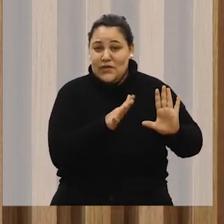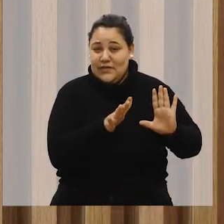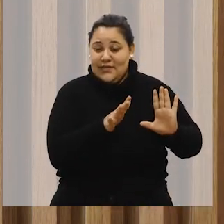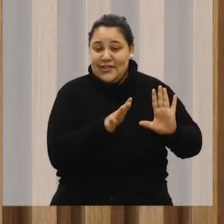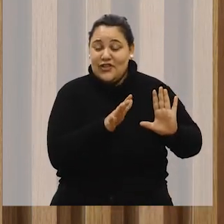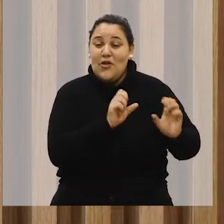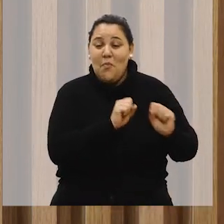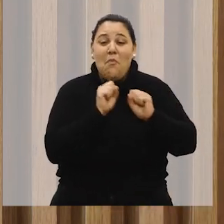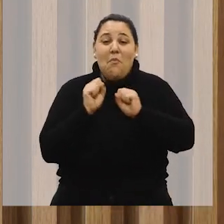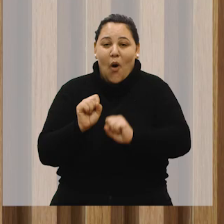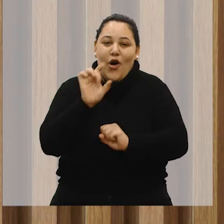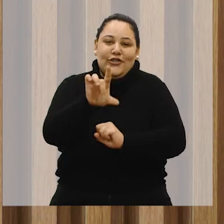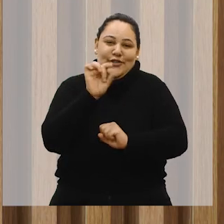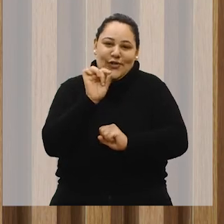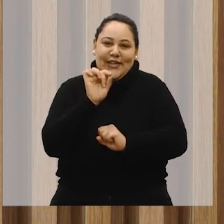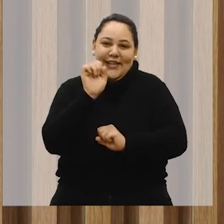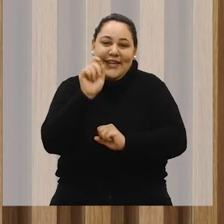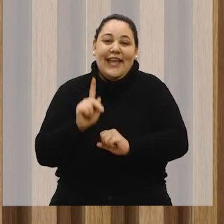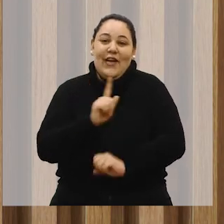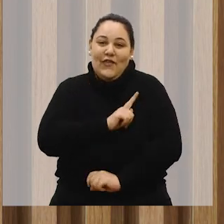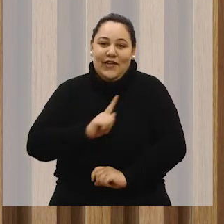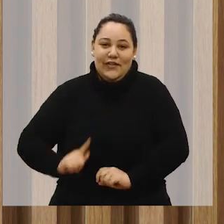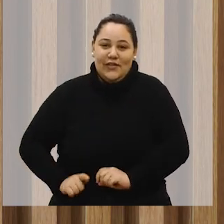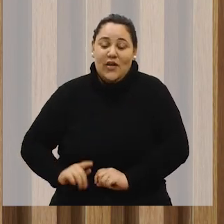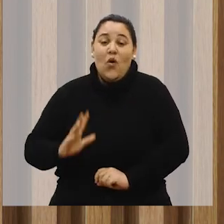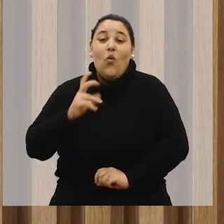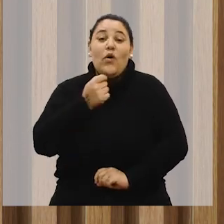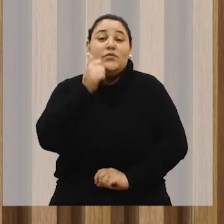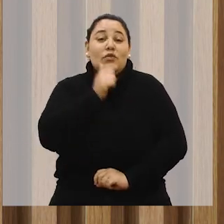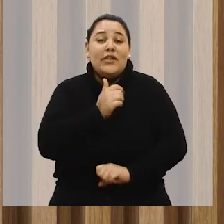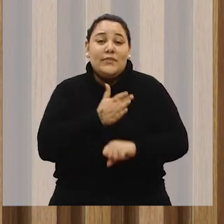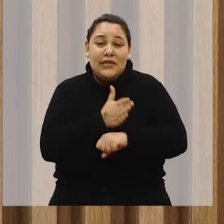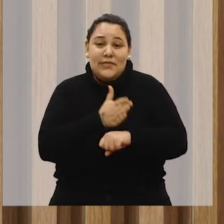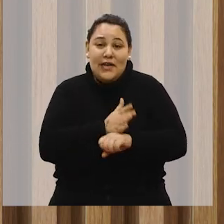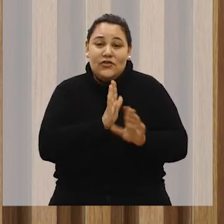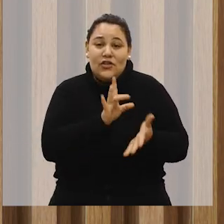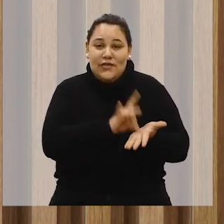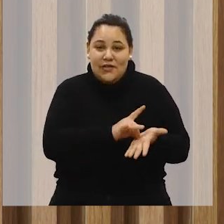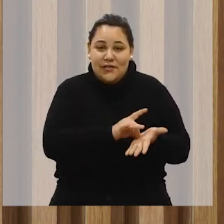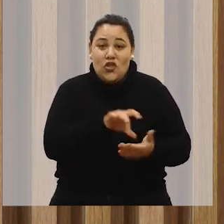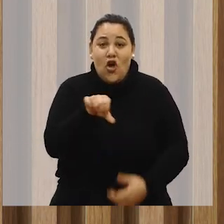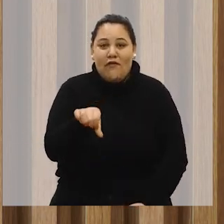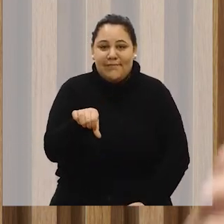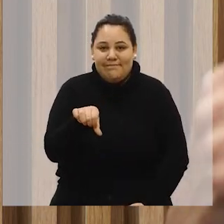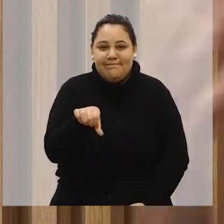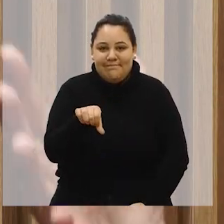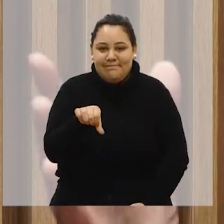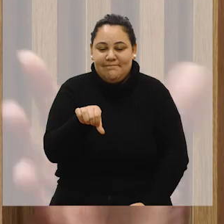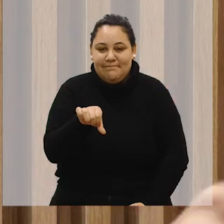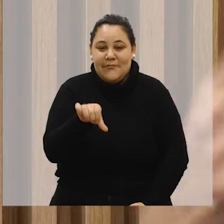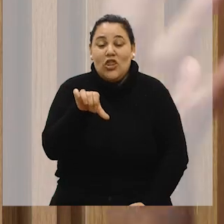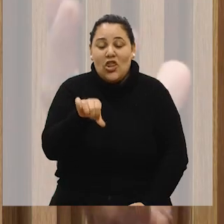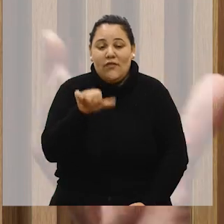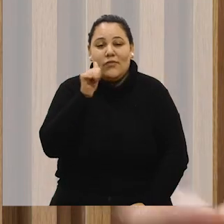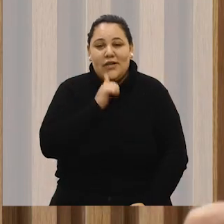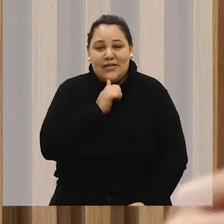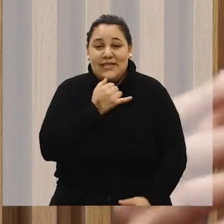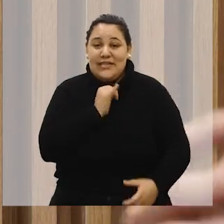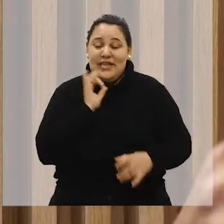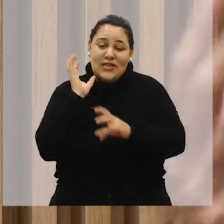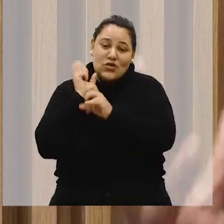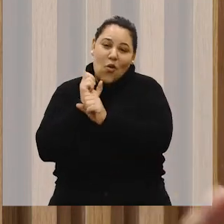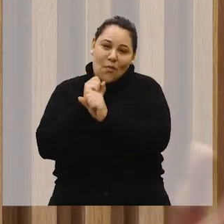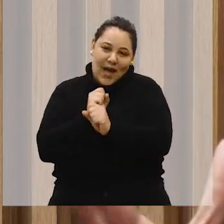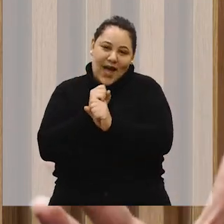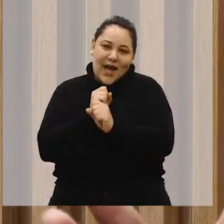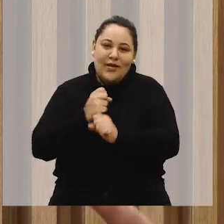possível escolher quem é governador, quantas mulheres? 9 mulheres. Se a gente somar com as vices,